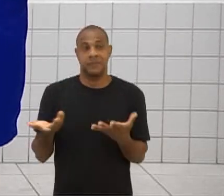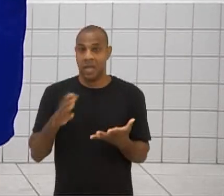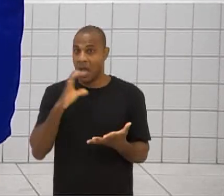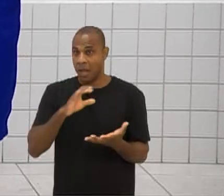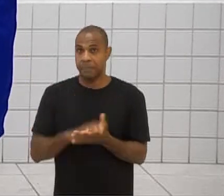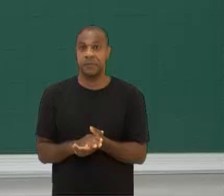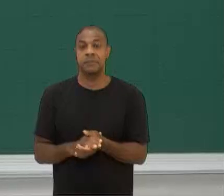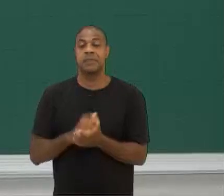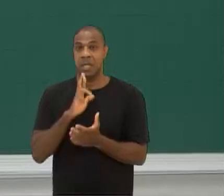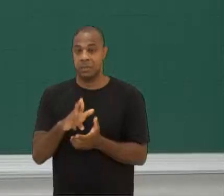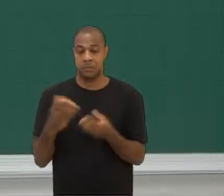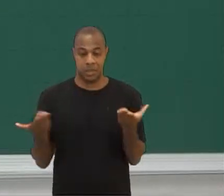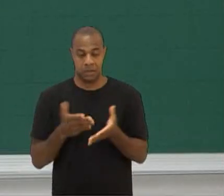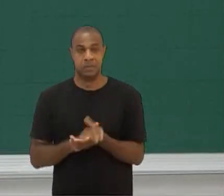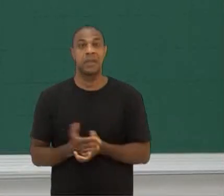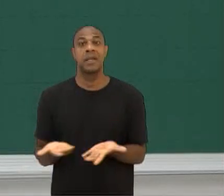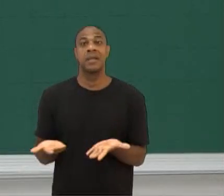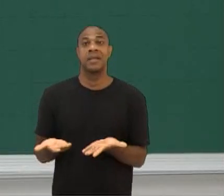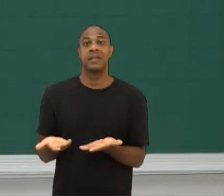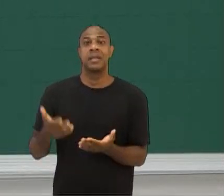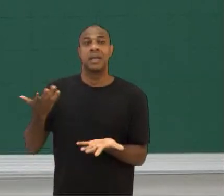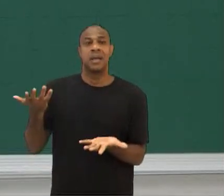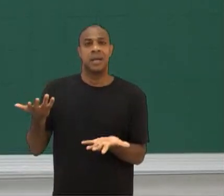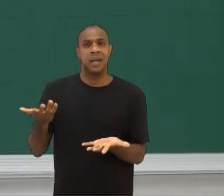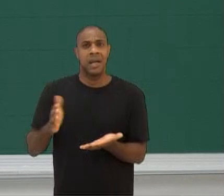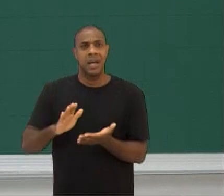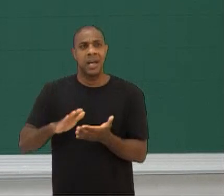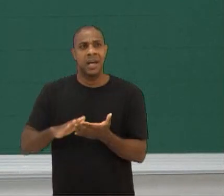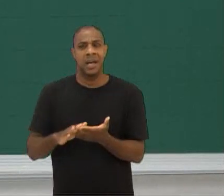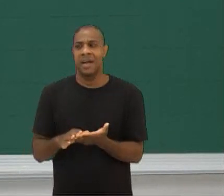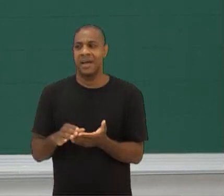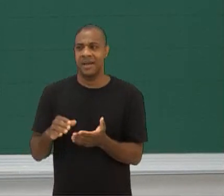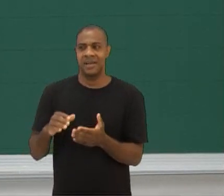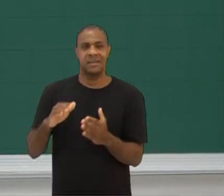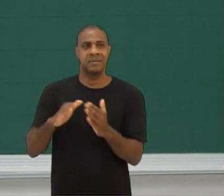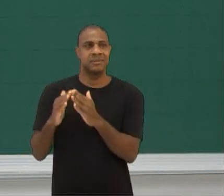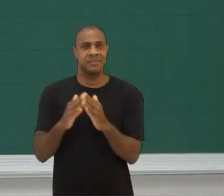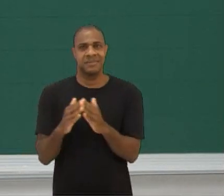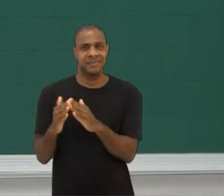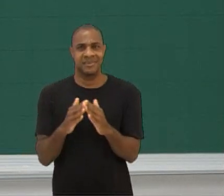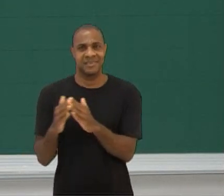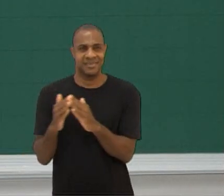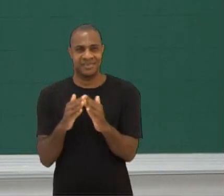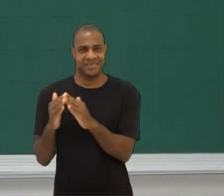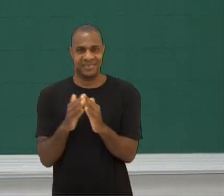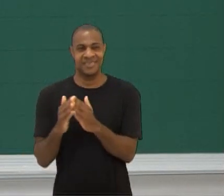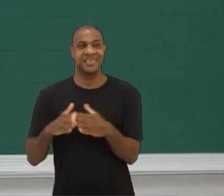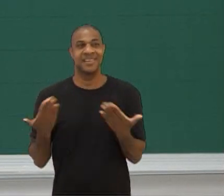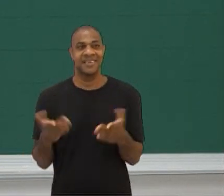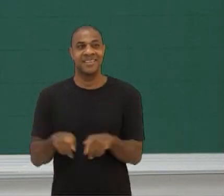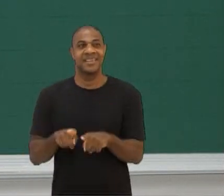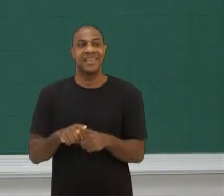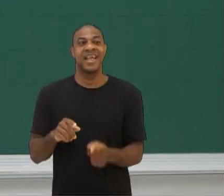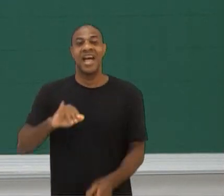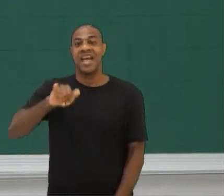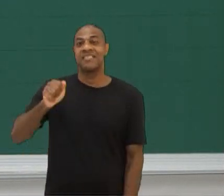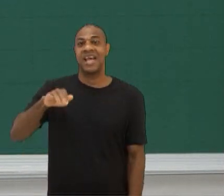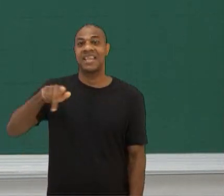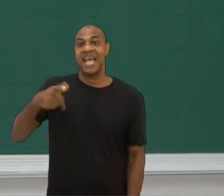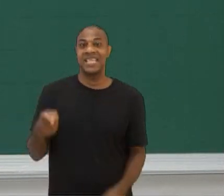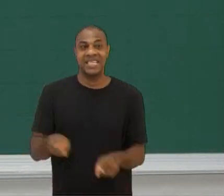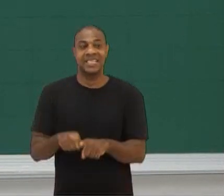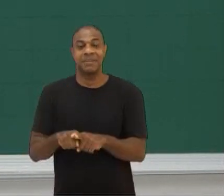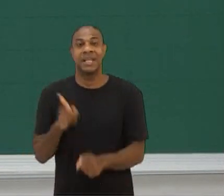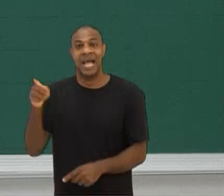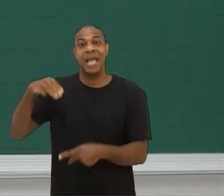Leonardo da Vinci, 2, Vizinho, Paraná. Um abraço. A Janaína Veiga Santos, do Colégio Estadual do Parque Itaipu, lá